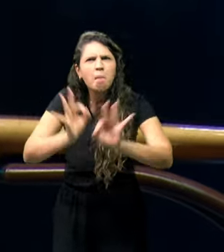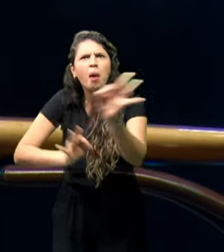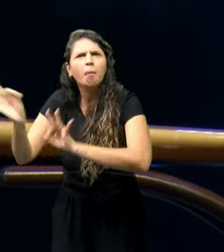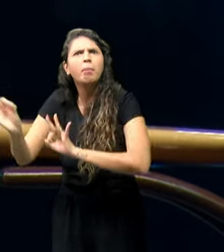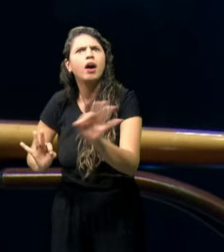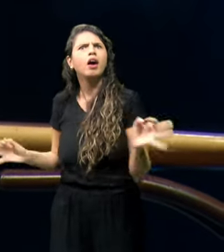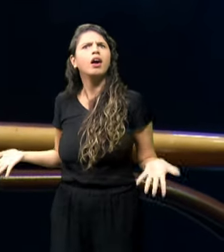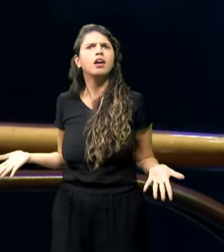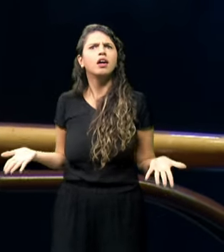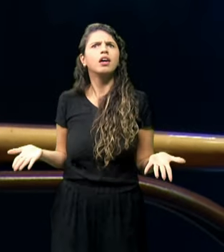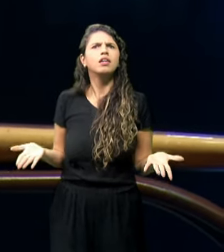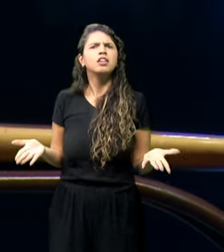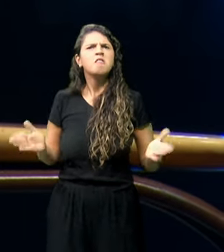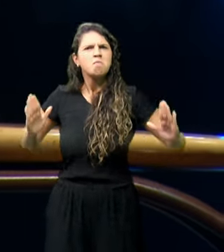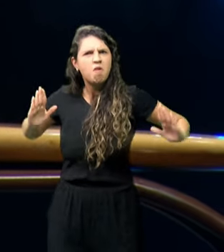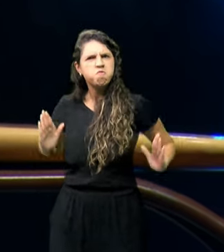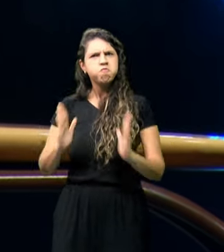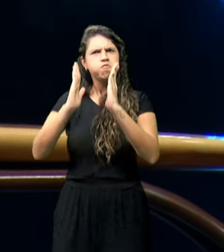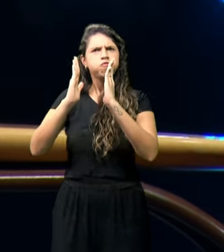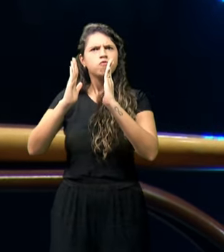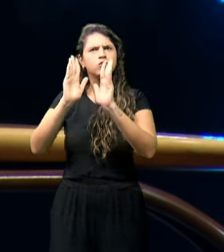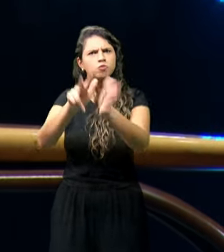Prepare-se para confrontação.